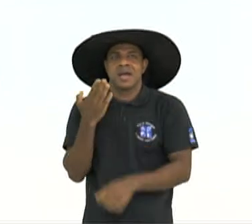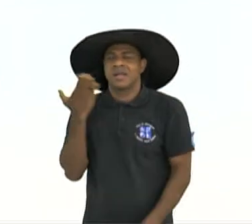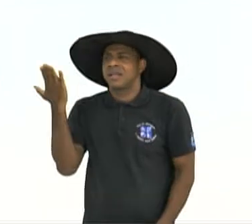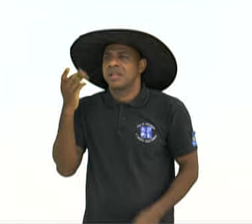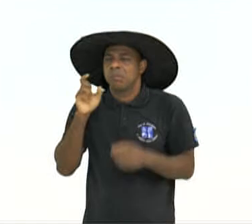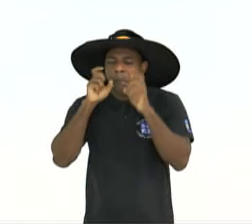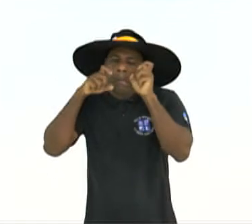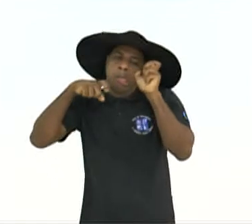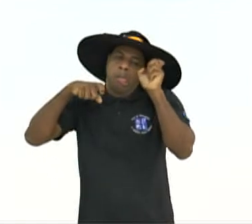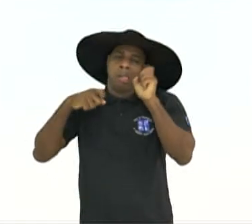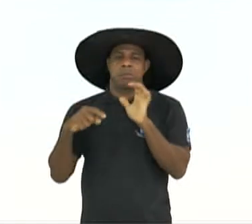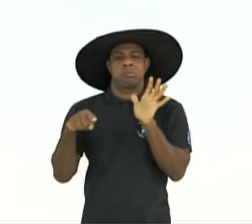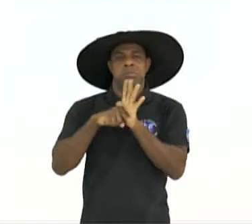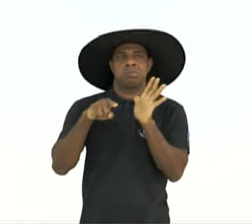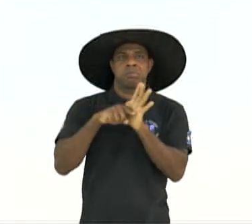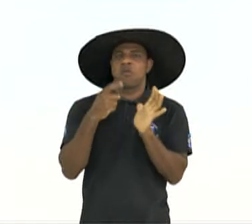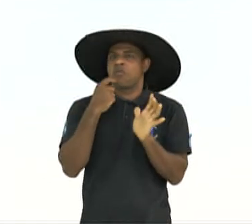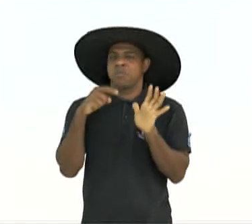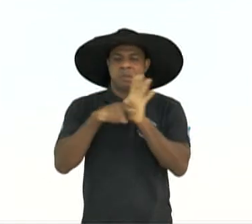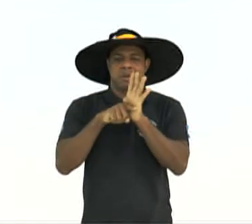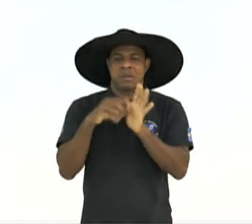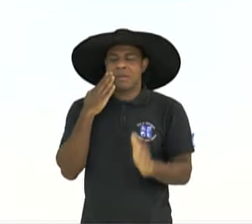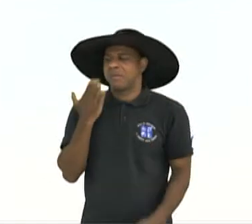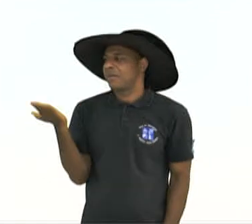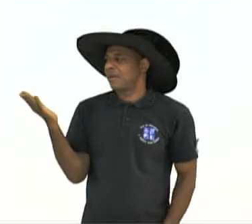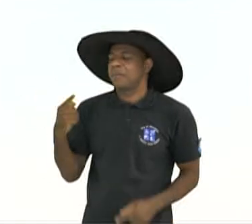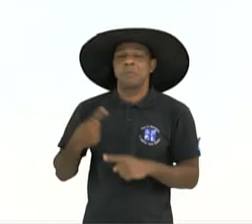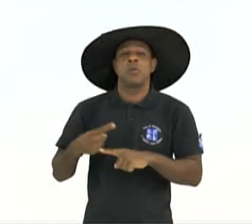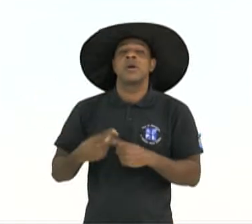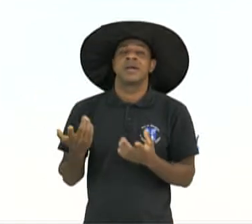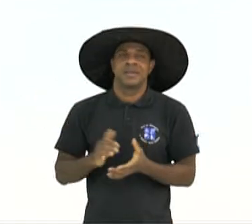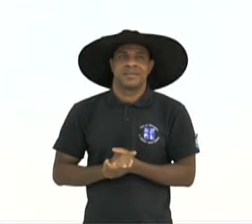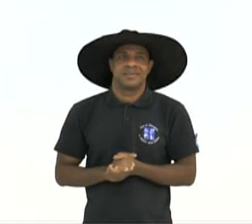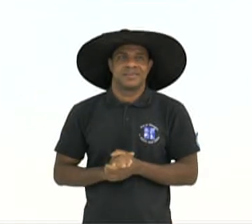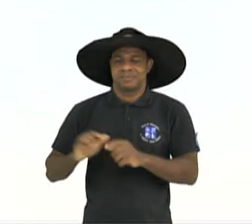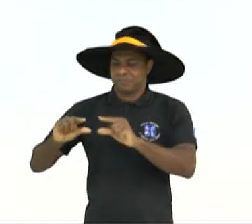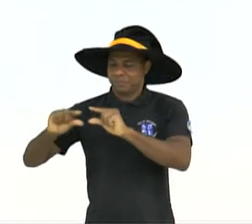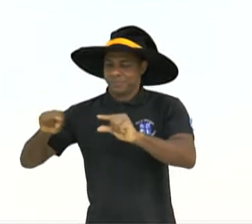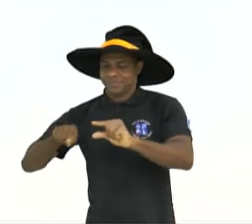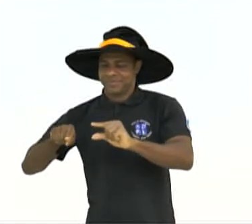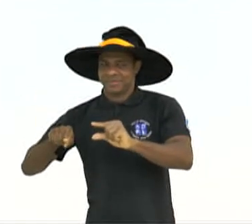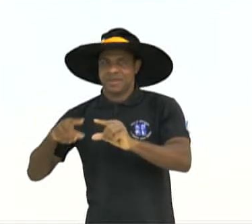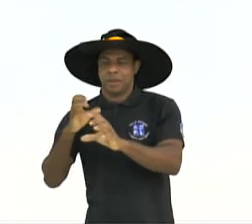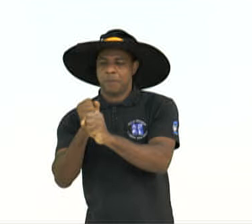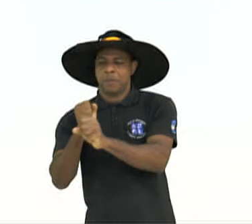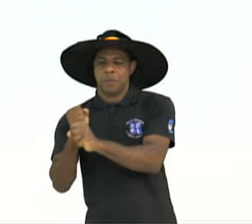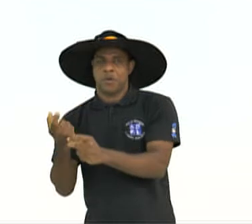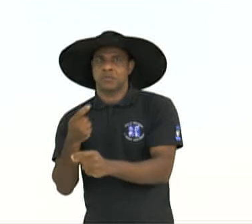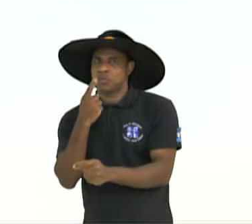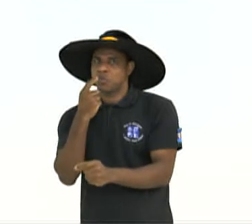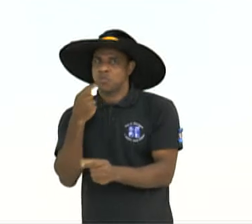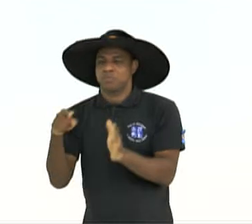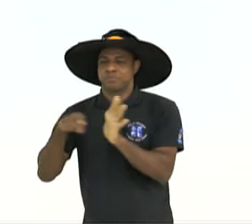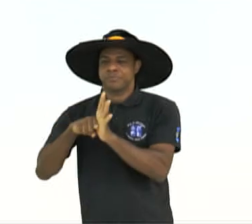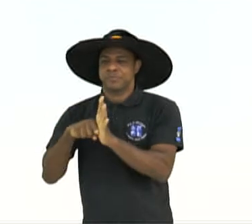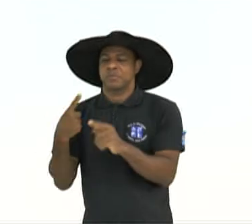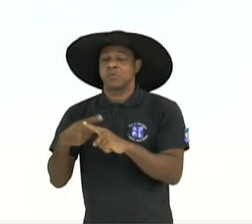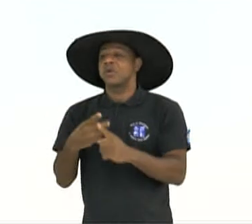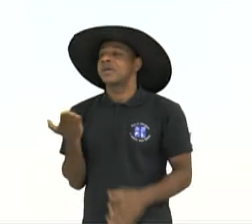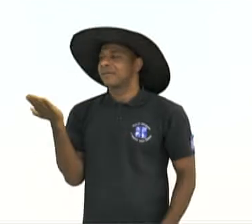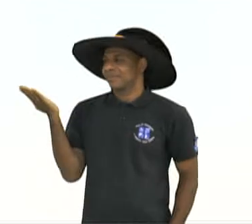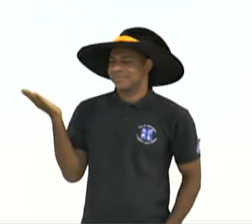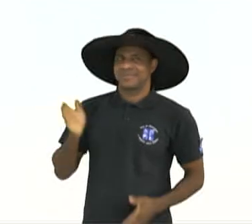está negativo? Porque he knew every questions, he only answered the same thing,